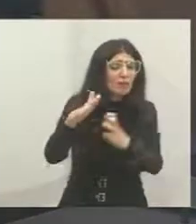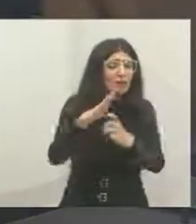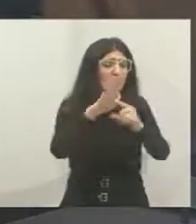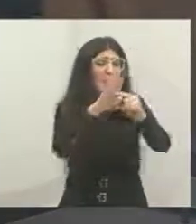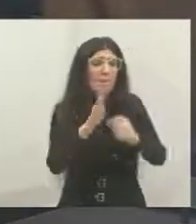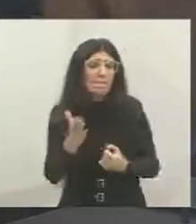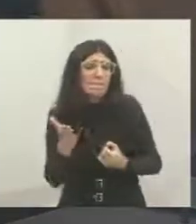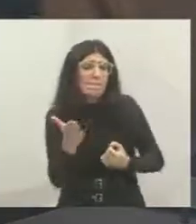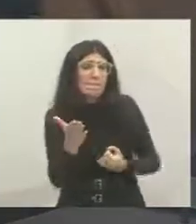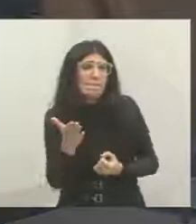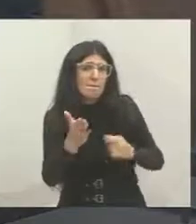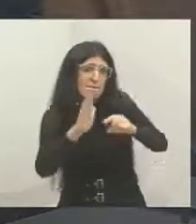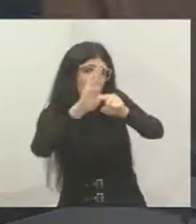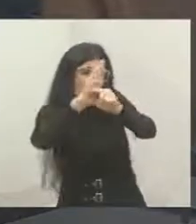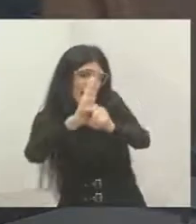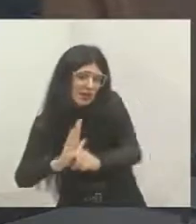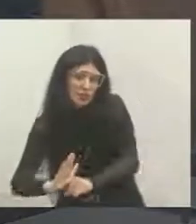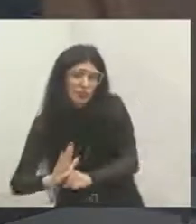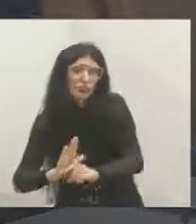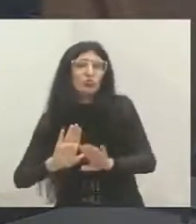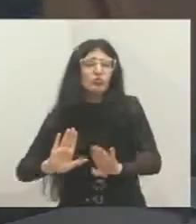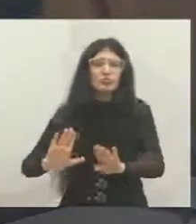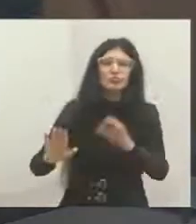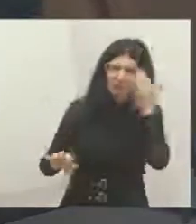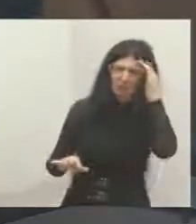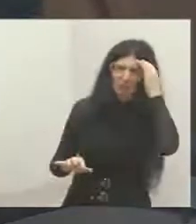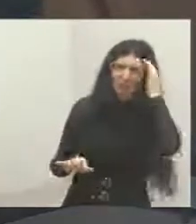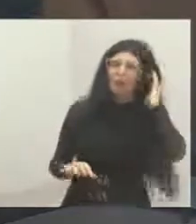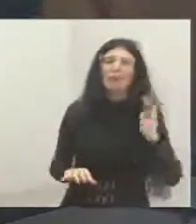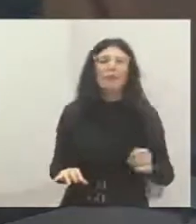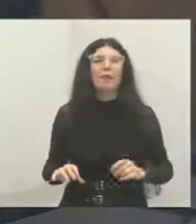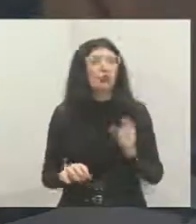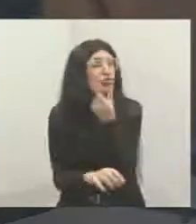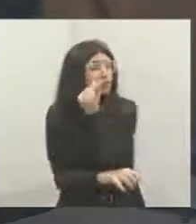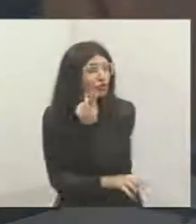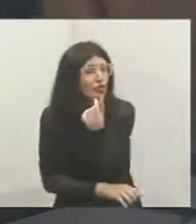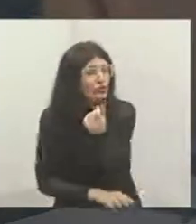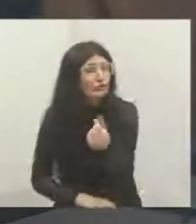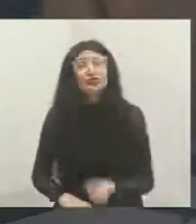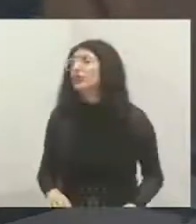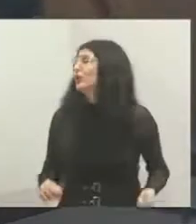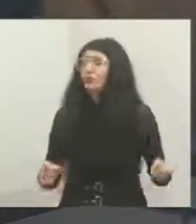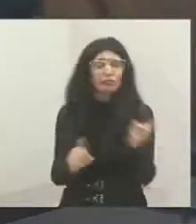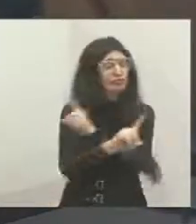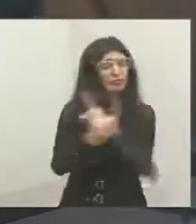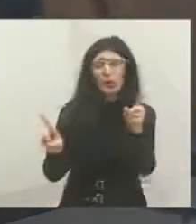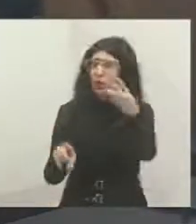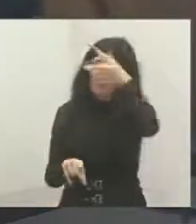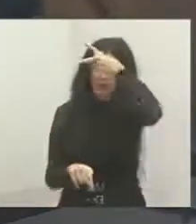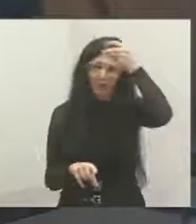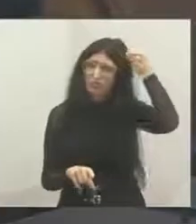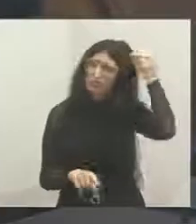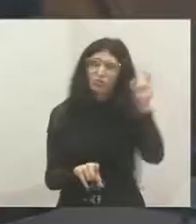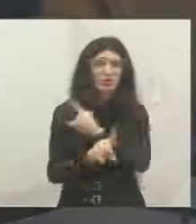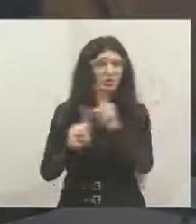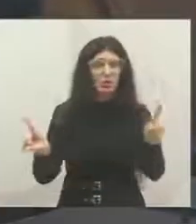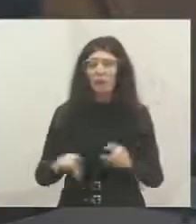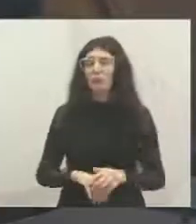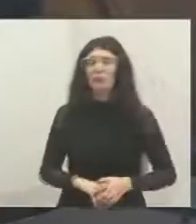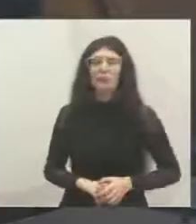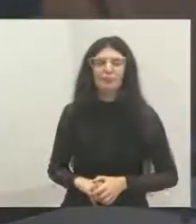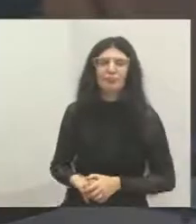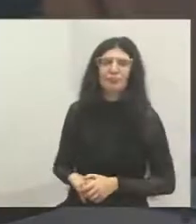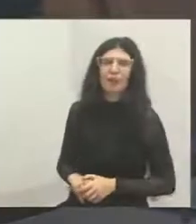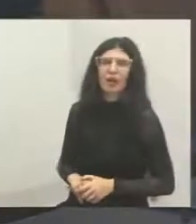para o esporte, para aquele projeto. Então, tem que deixar isso bem claro, o dinheiro não está na prefeitura. Ainda ela vai buscar